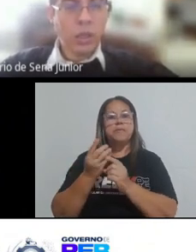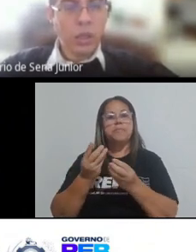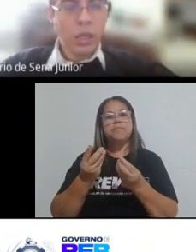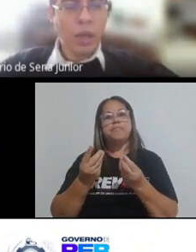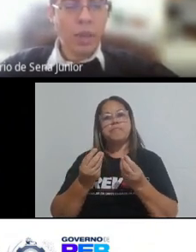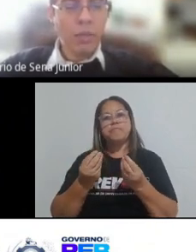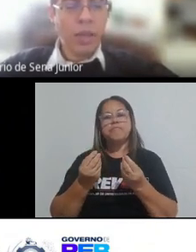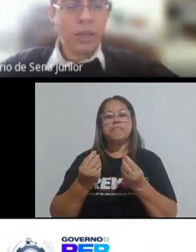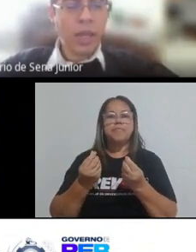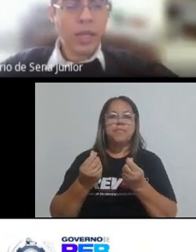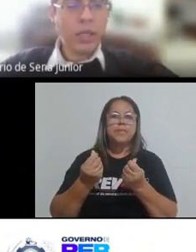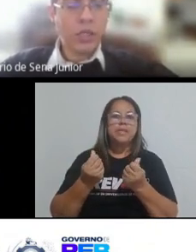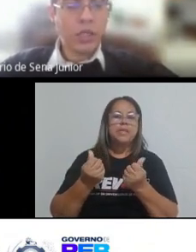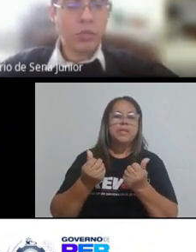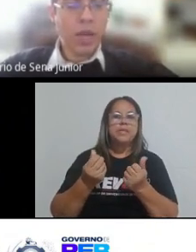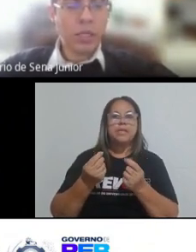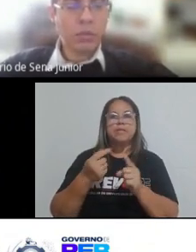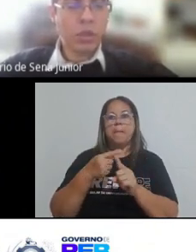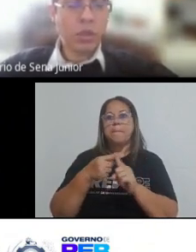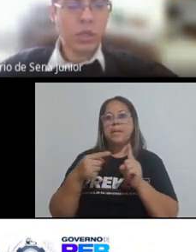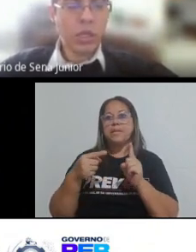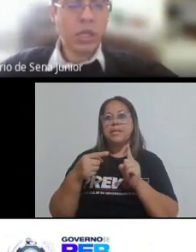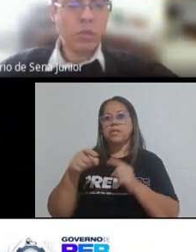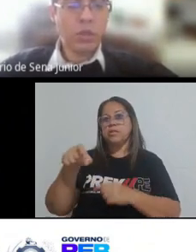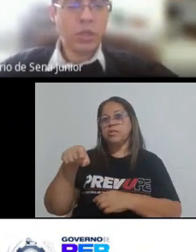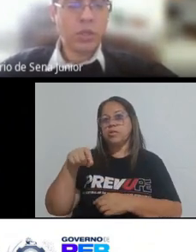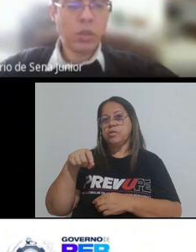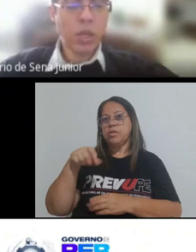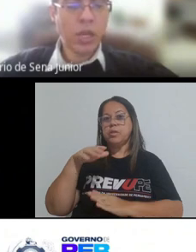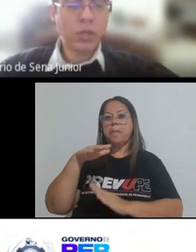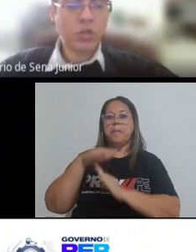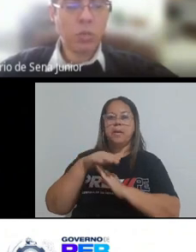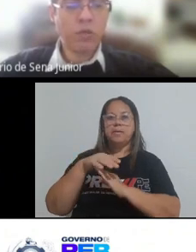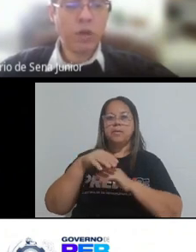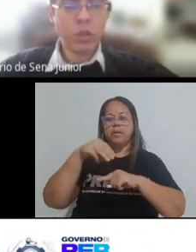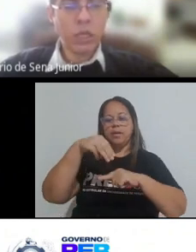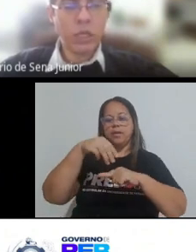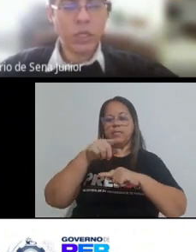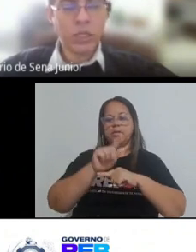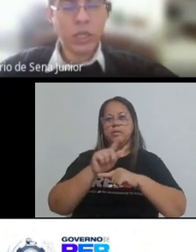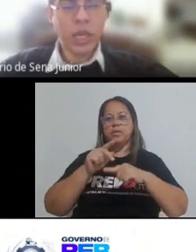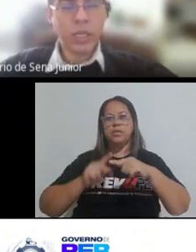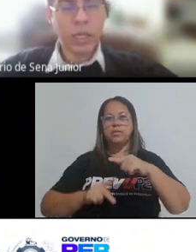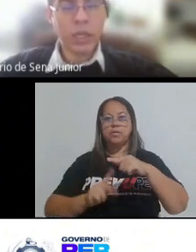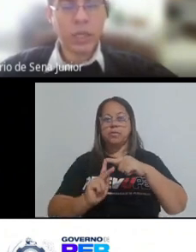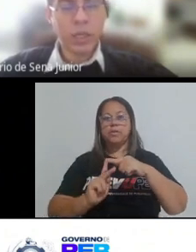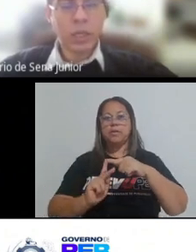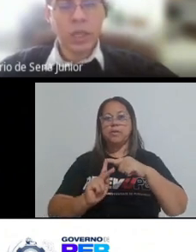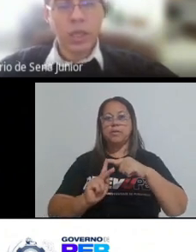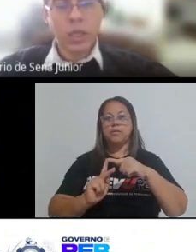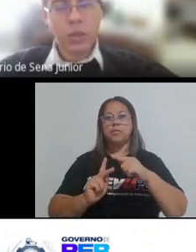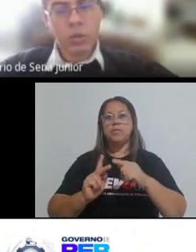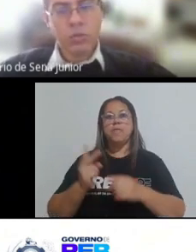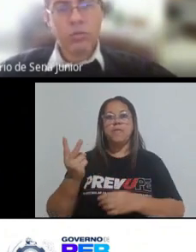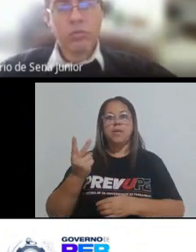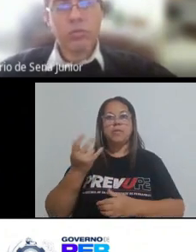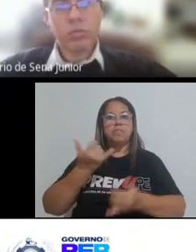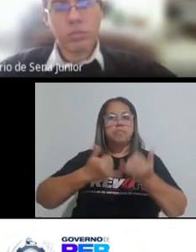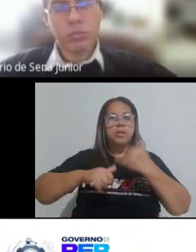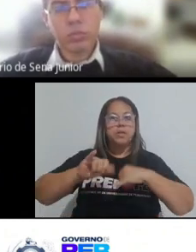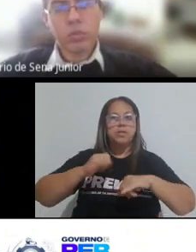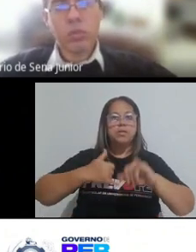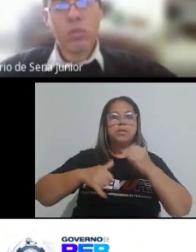na metade de x máxima, da mg sobre k, sobre o valor da energia cinética, o